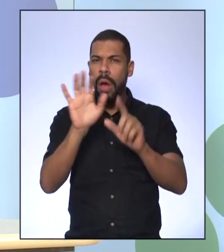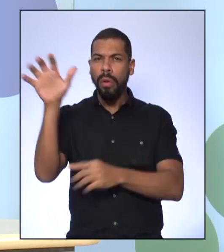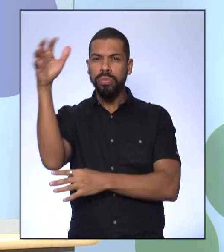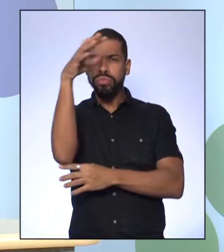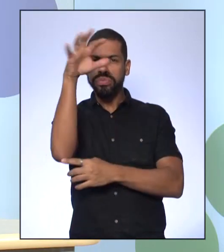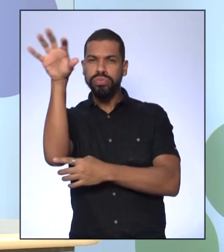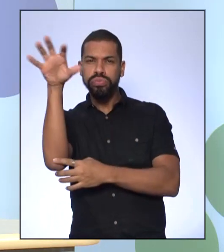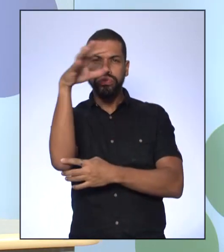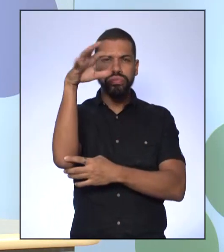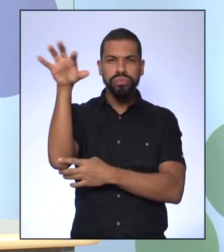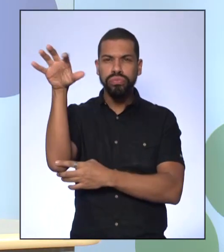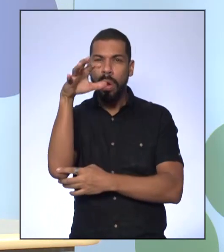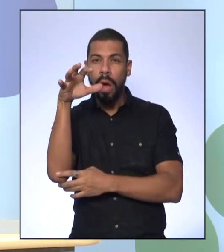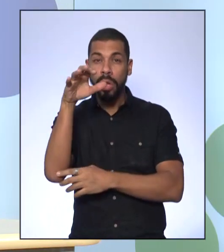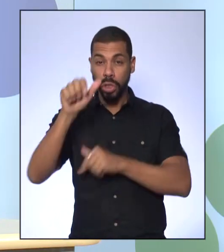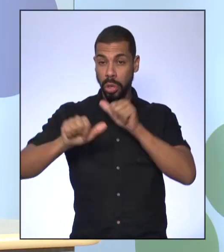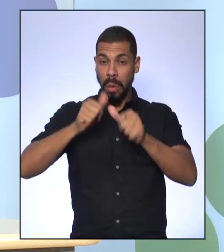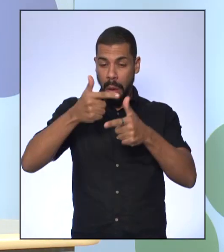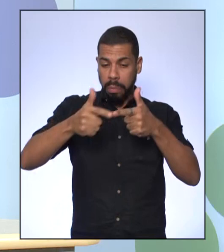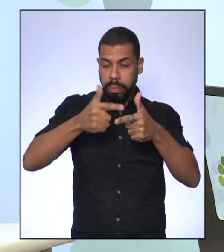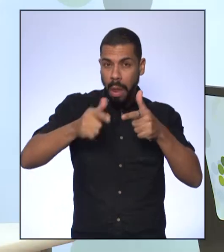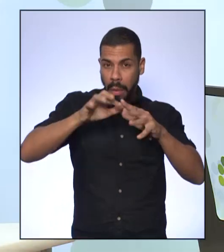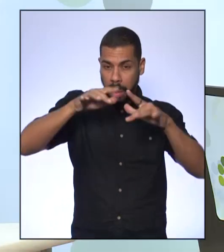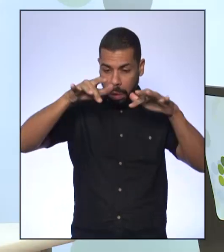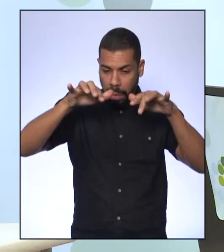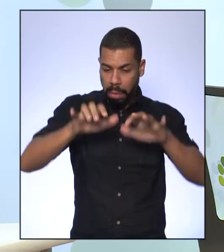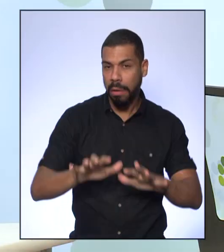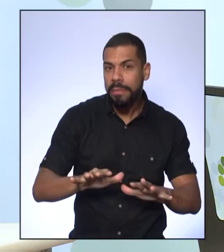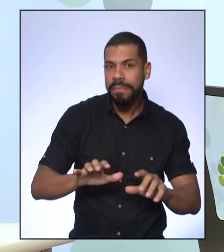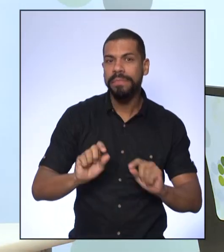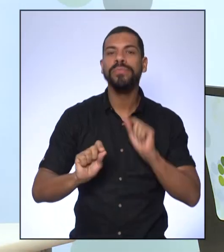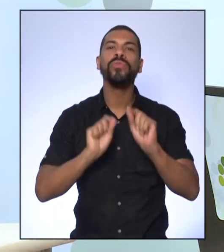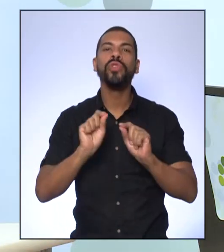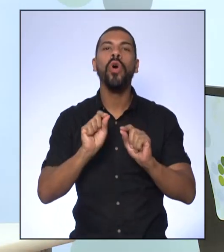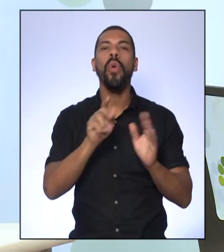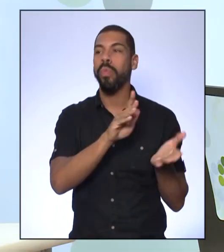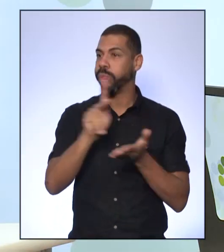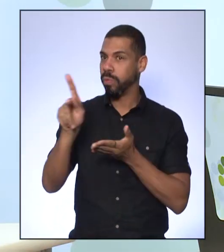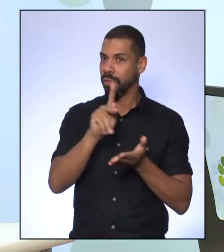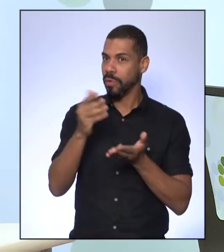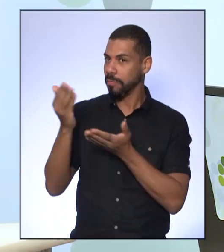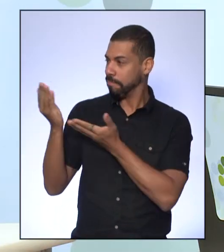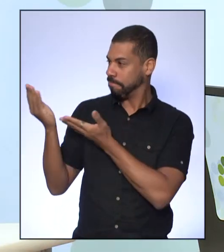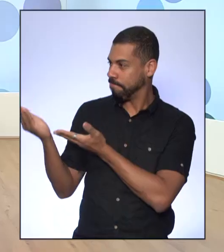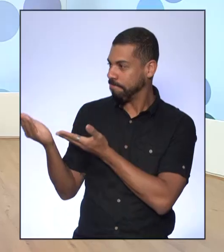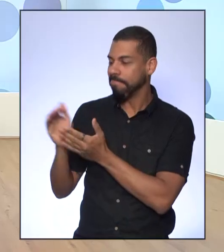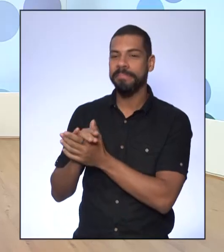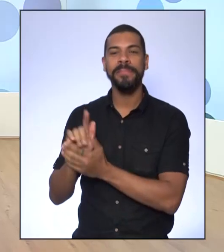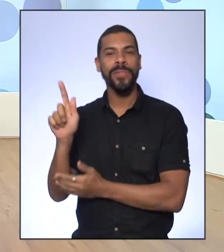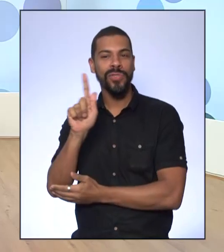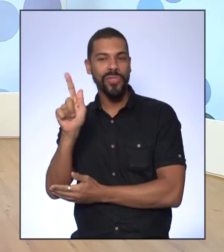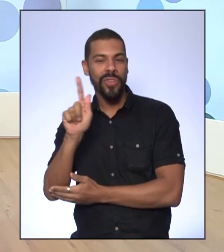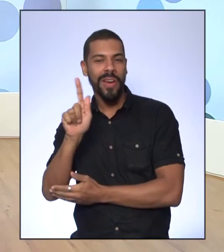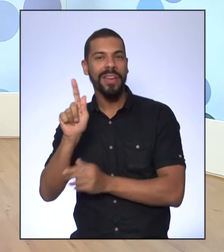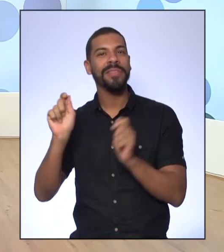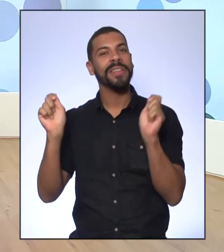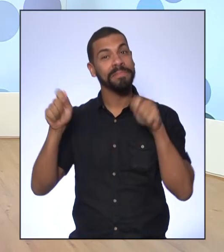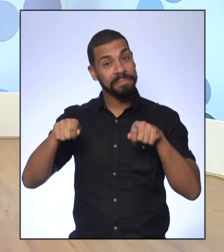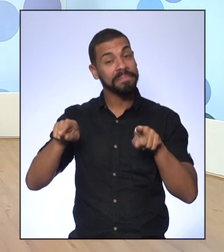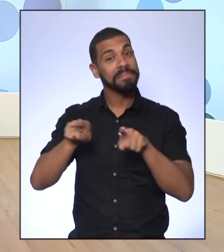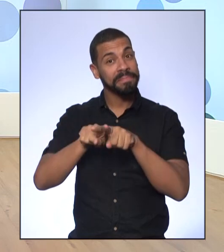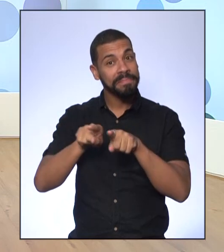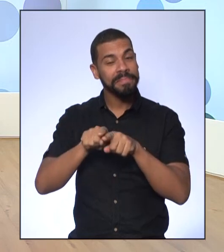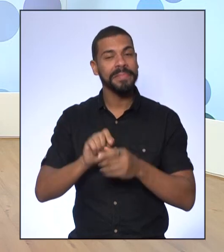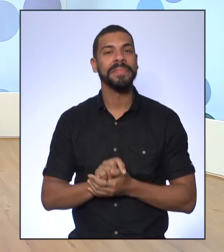desastres. Nós estamos aqui com o professor Sérgio Luiz Damiati, que compõe a equipe curricular de Geografia da COPED, né,